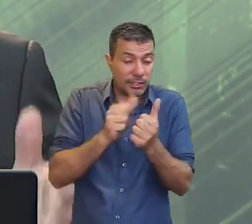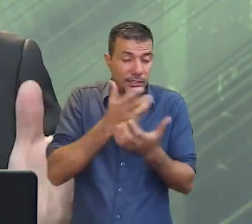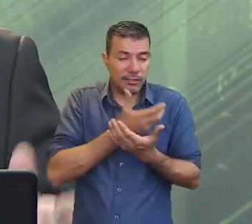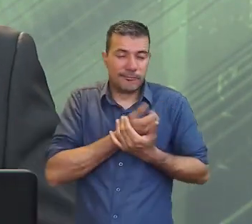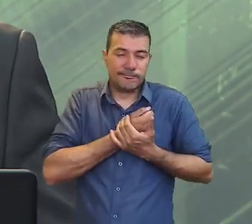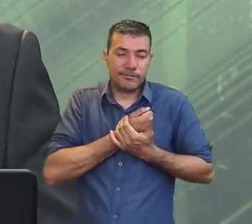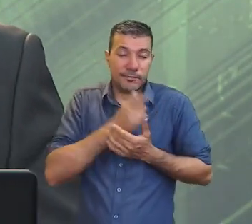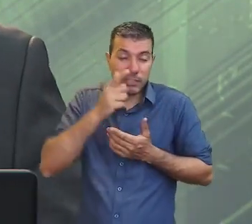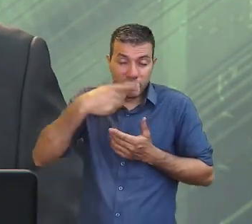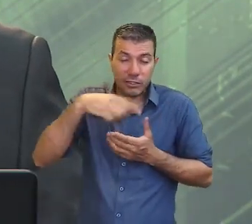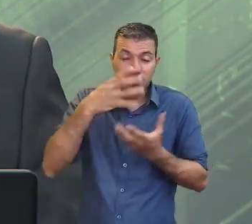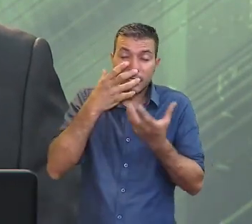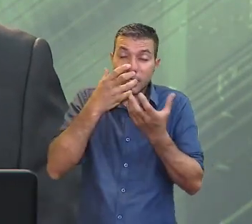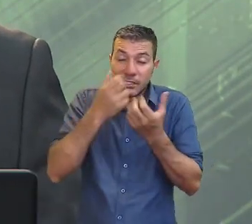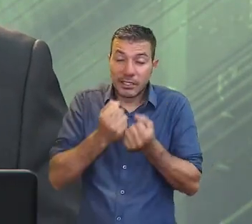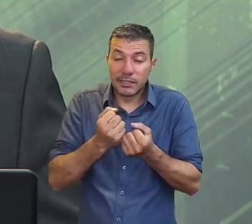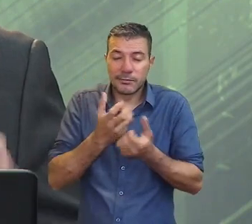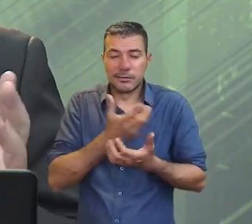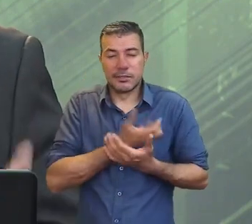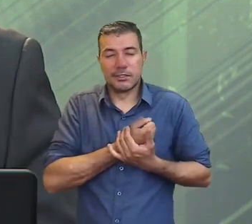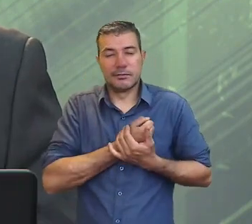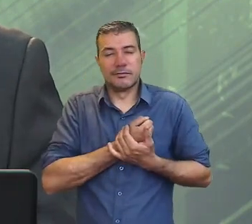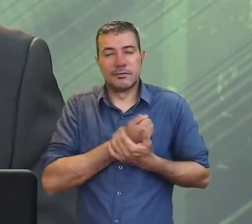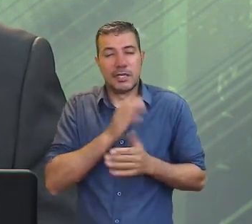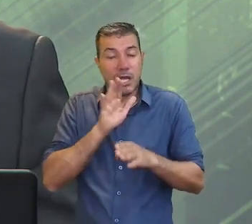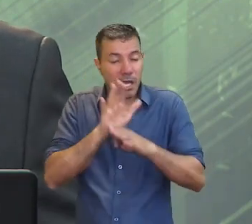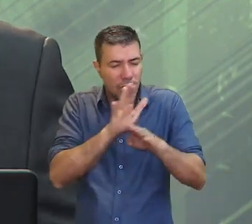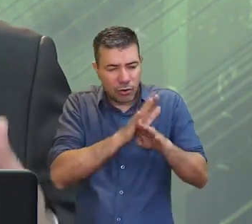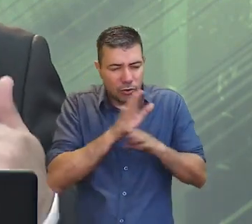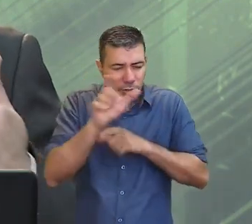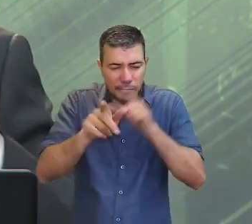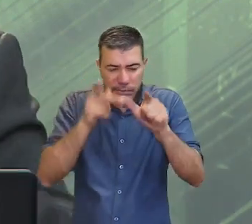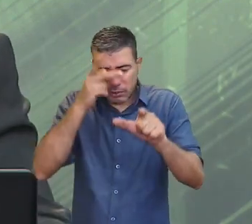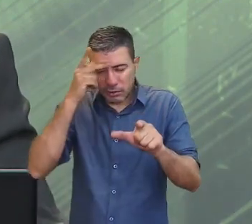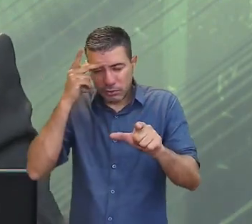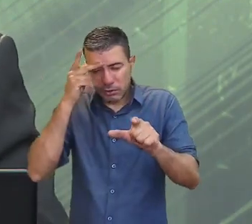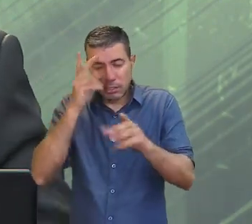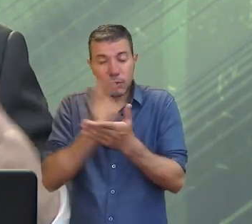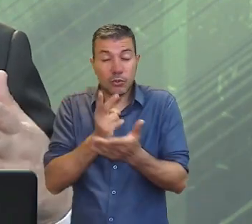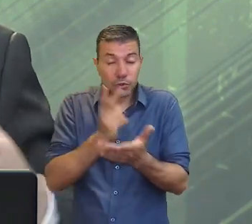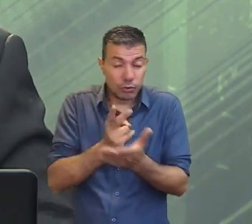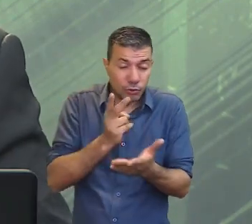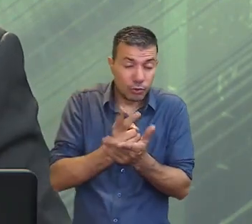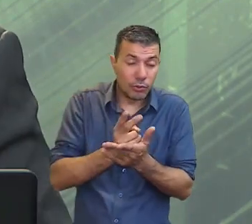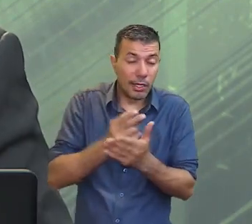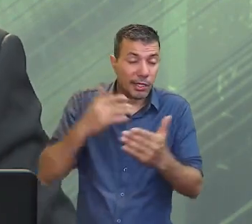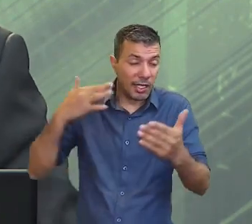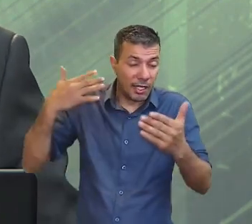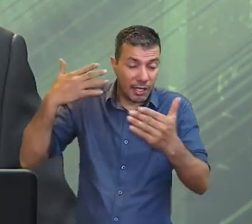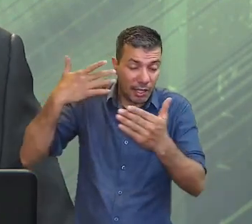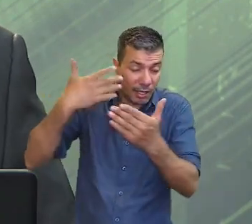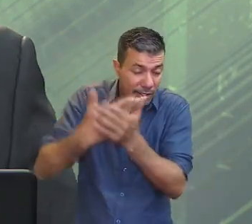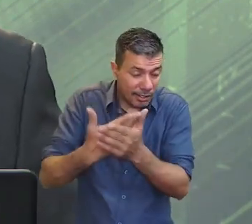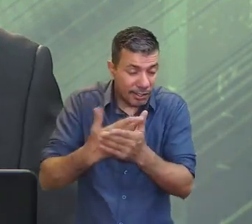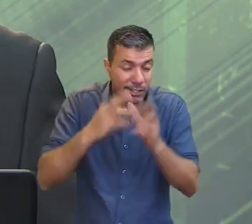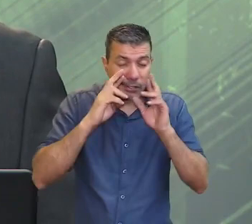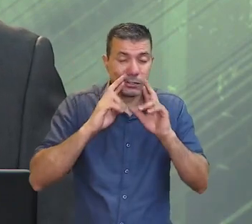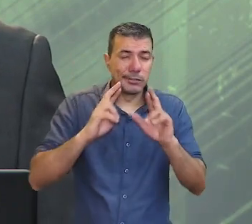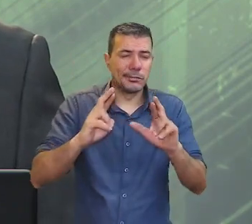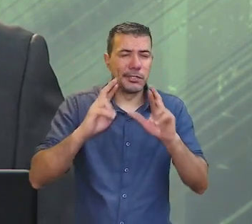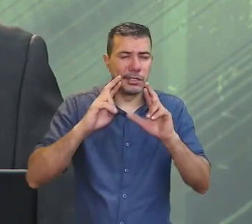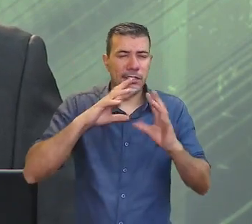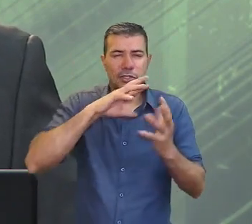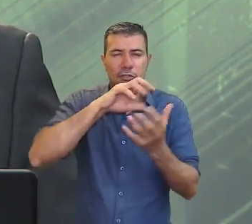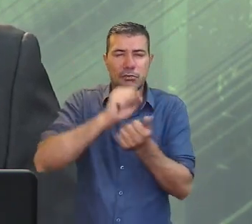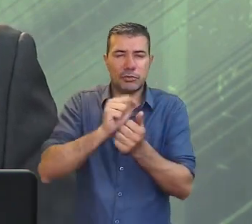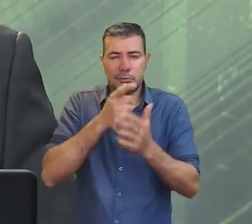salvo. E nós queremos ser salvos. Ajude essas pessoas, ajude-nos a continuar no decorrer dessa série a levar esperança para